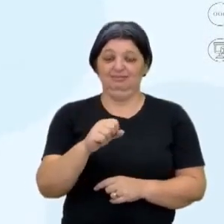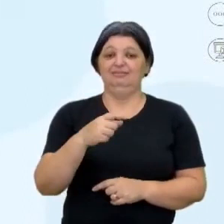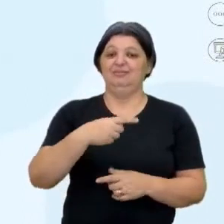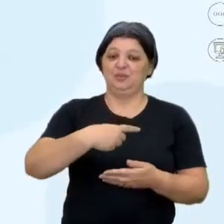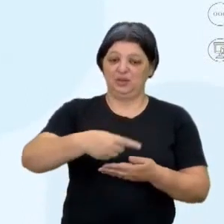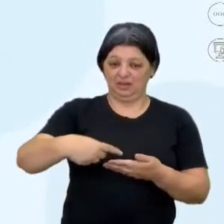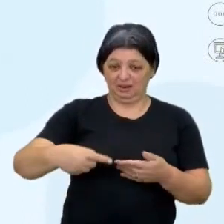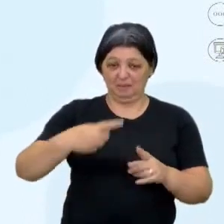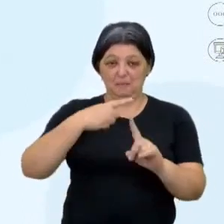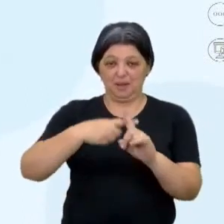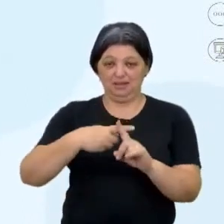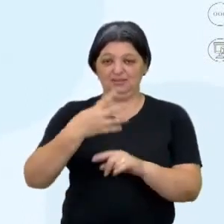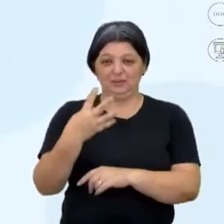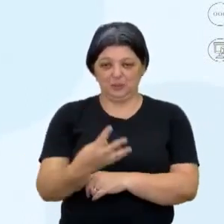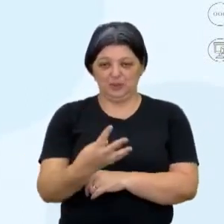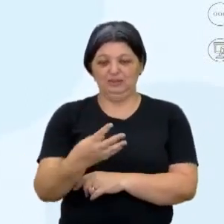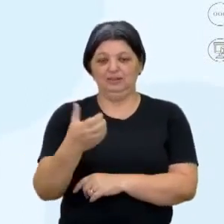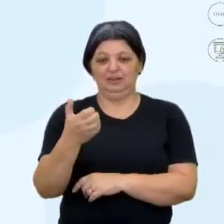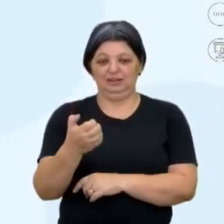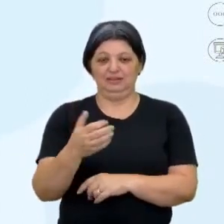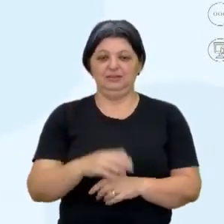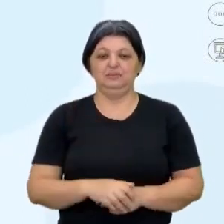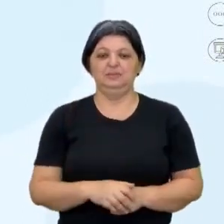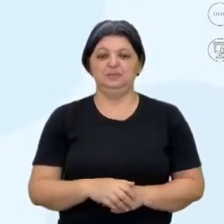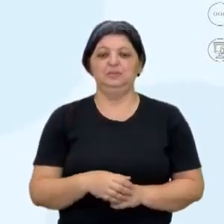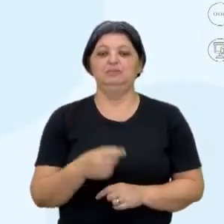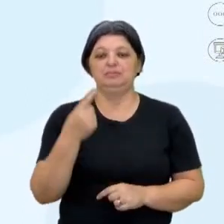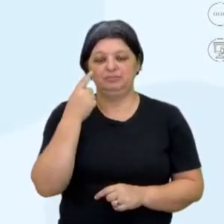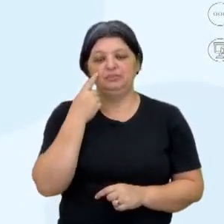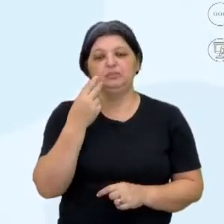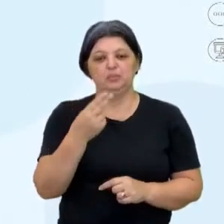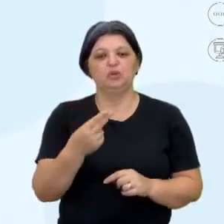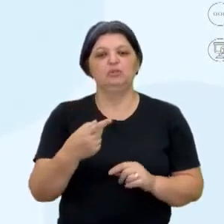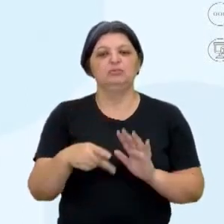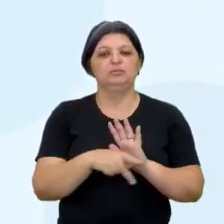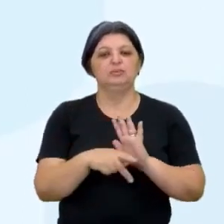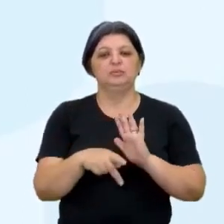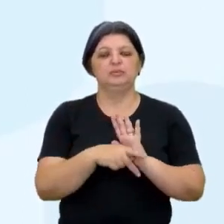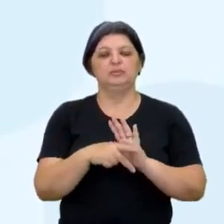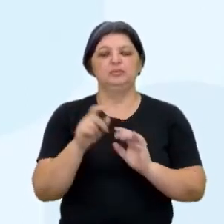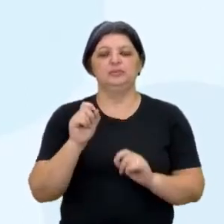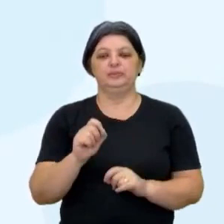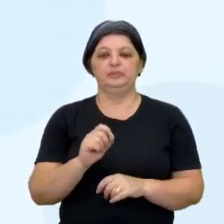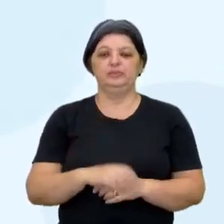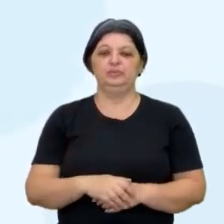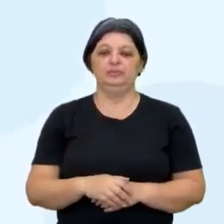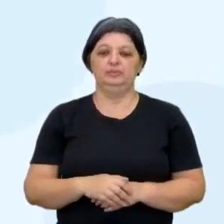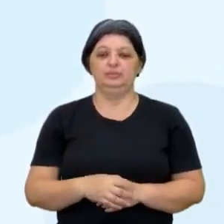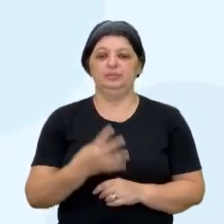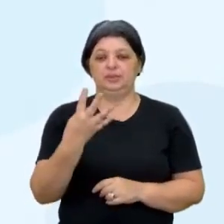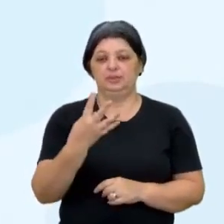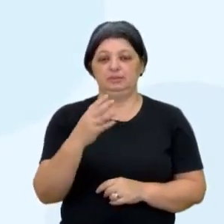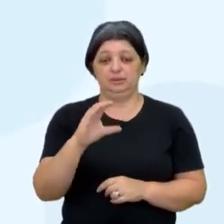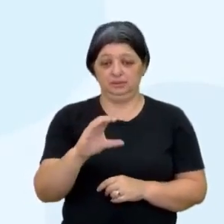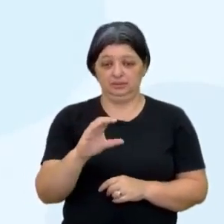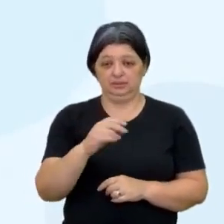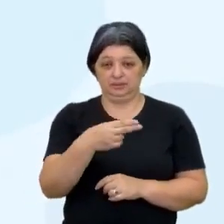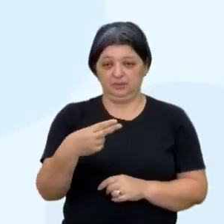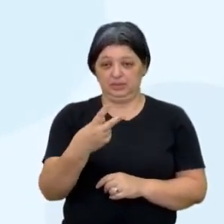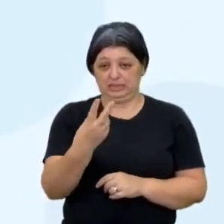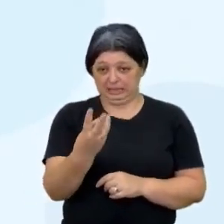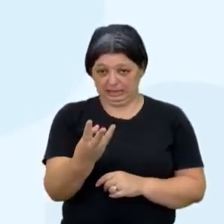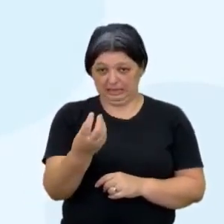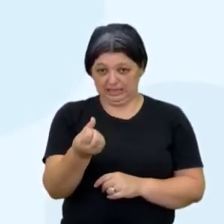caderno, mais 4 canetas. 4 canetas eu posso representar assim, né? 4C. Tem que dar 36. Eu